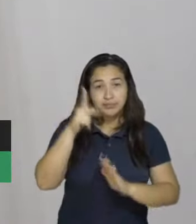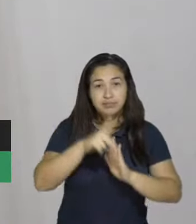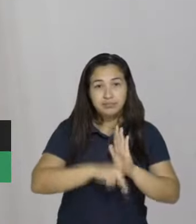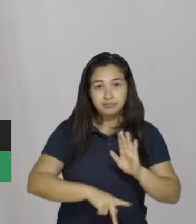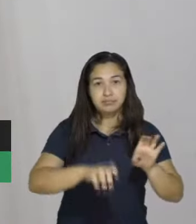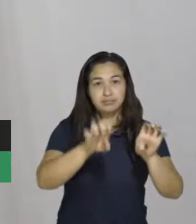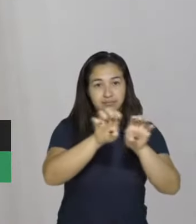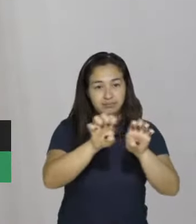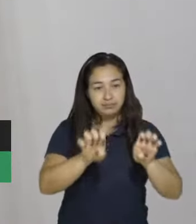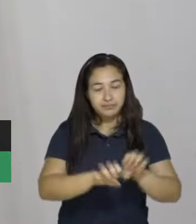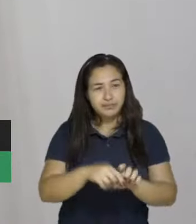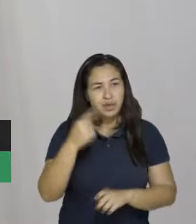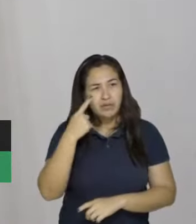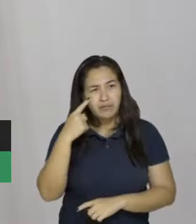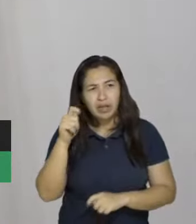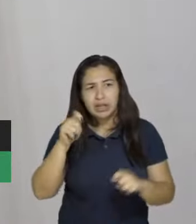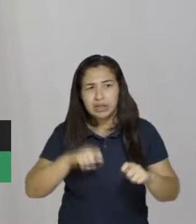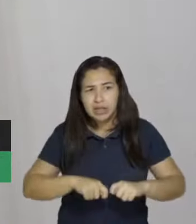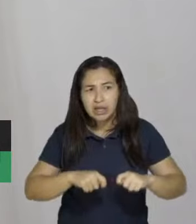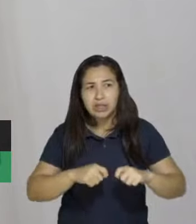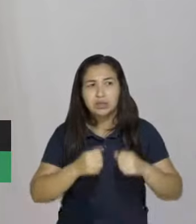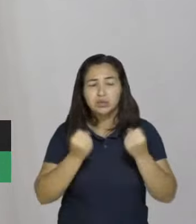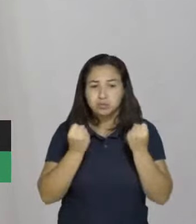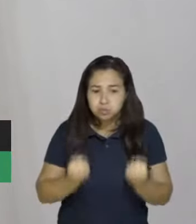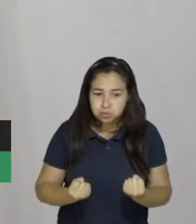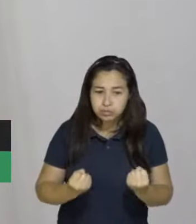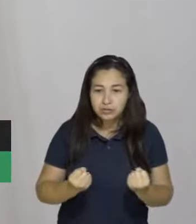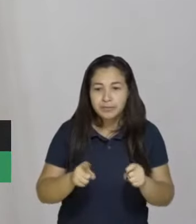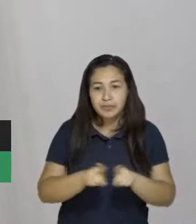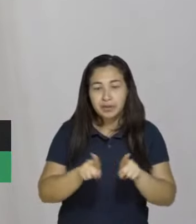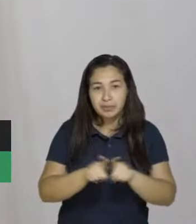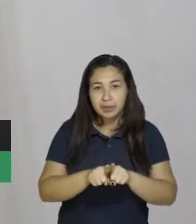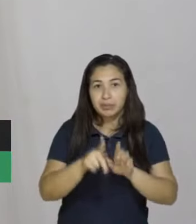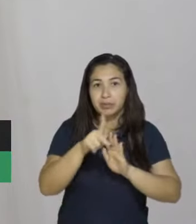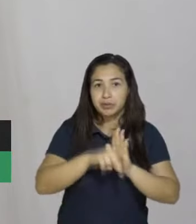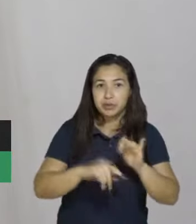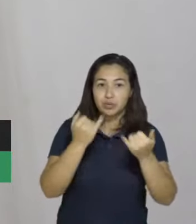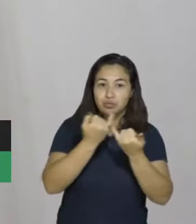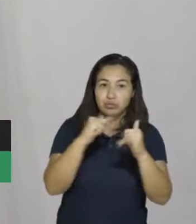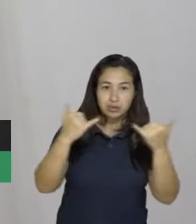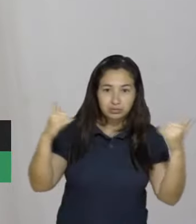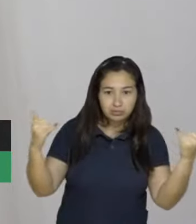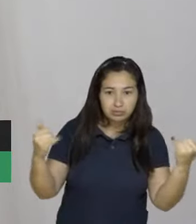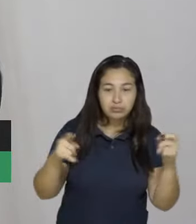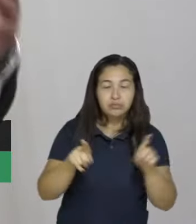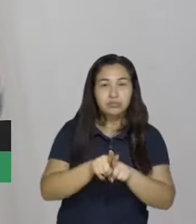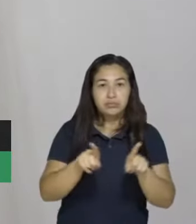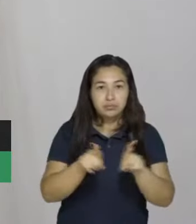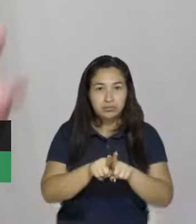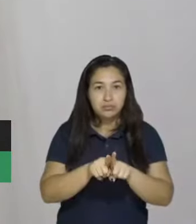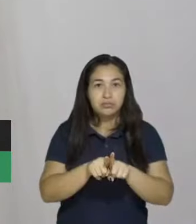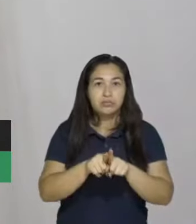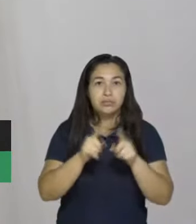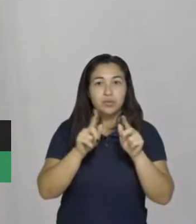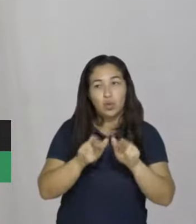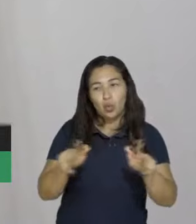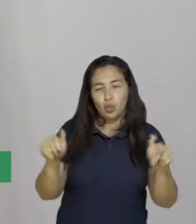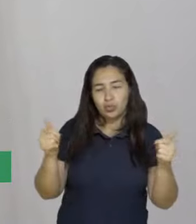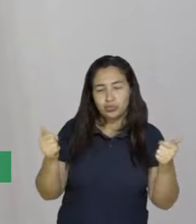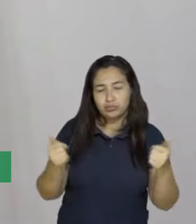aguenta, projeto telefônico, projeto elétrico, que é aprovado na Telesc, para ver se precisa fazer uma melhoria de rede, por aí